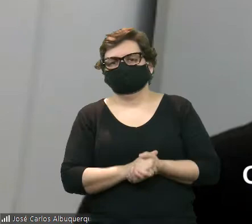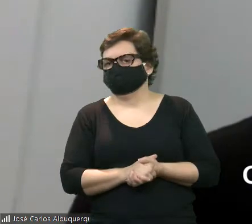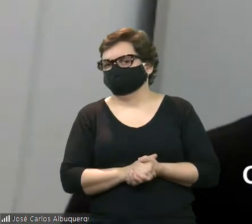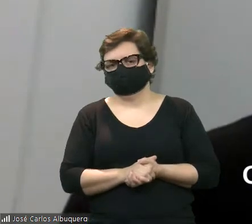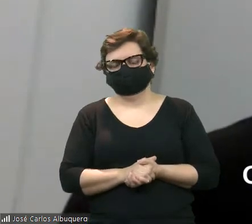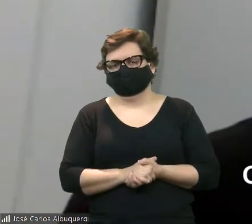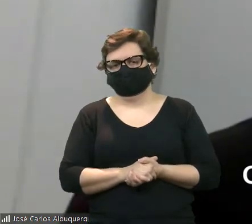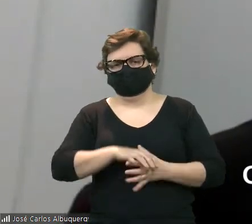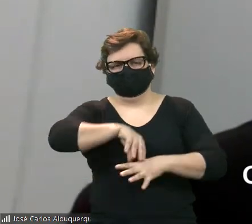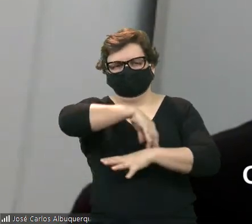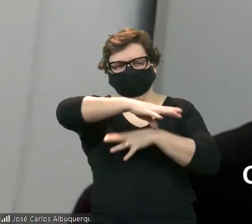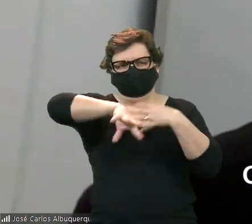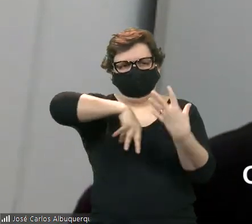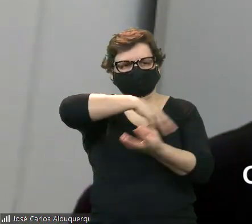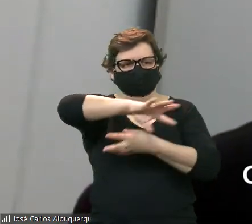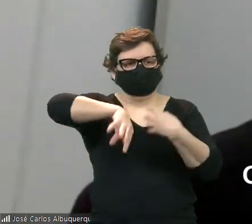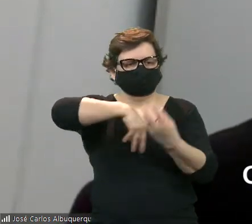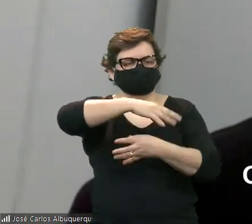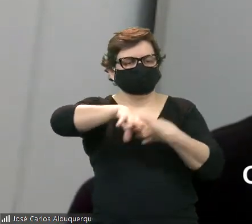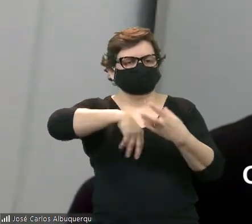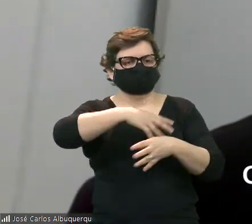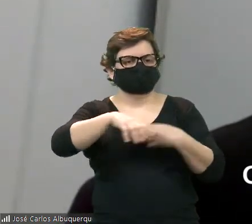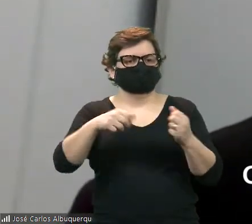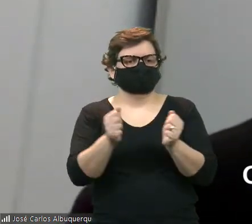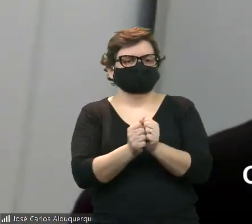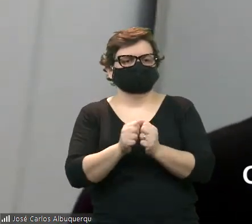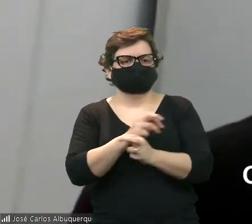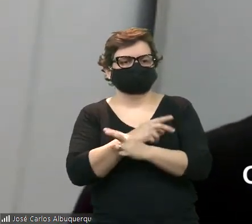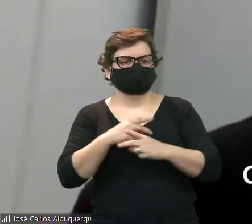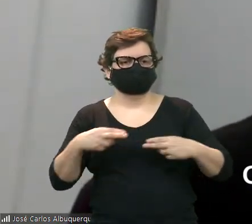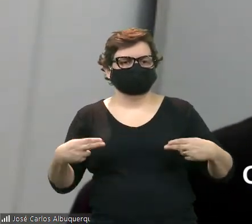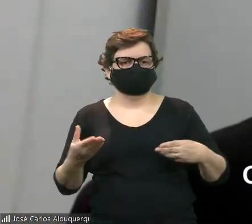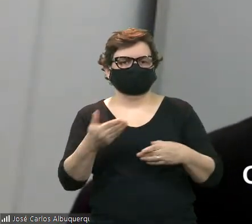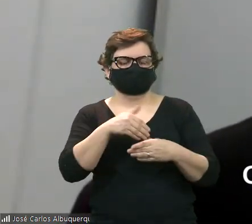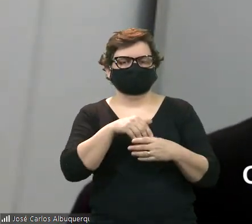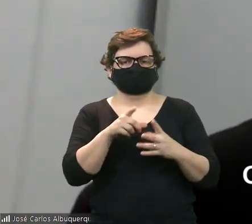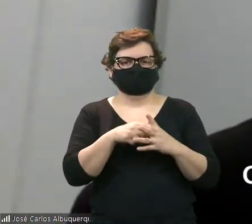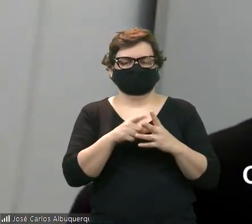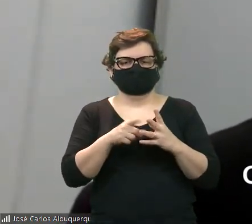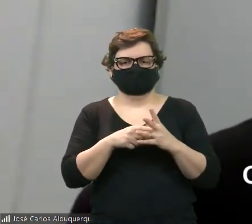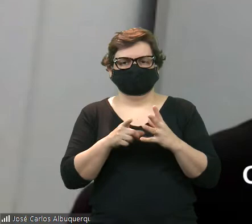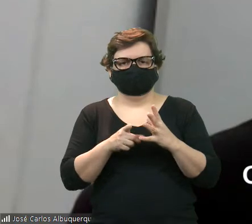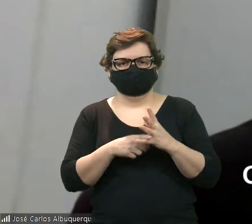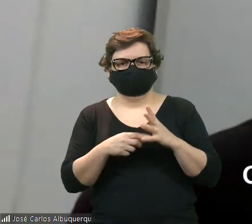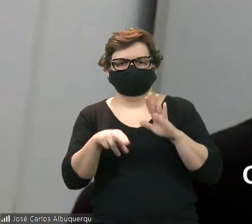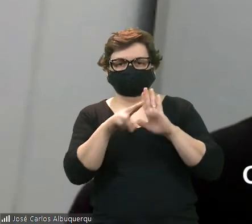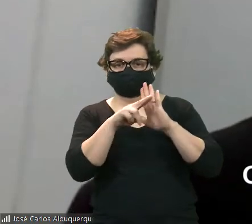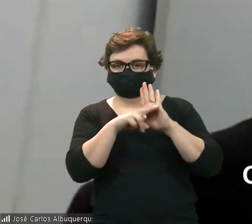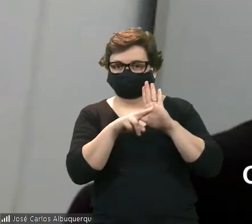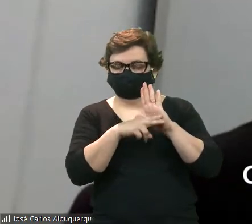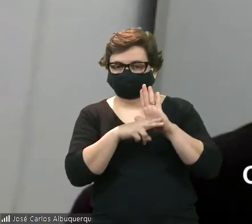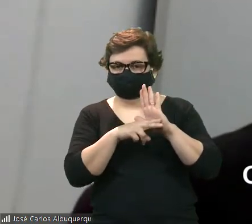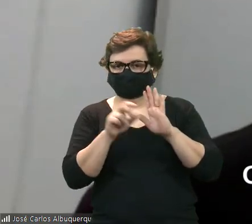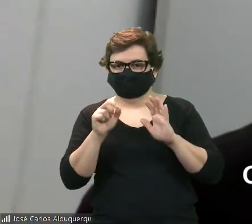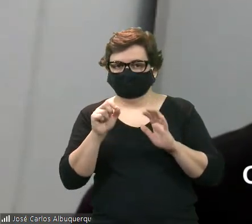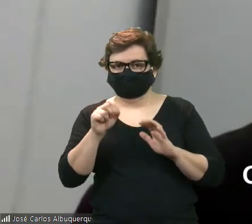ao embolar com assuntos de trato entre normas que só dizem respeito à conduta do